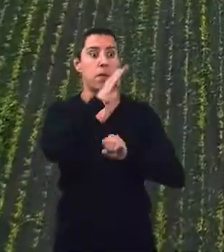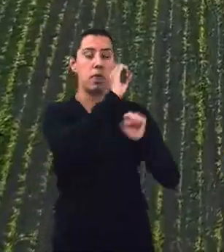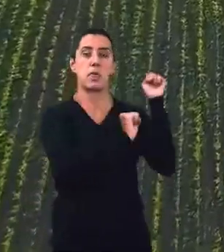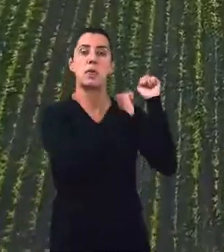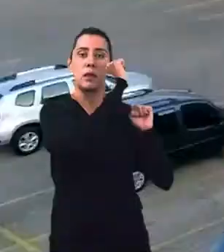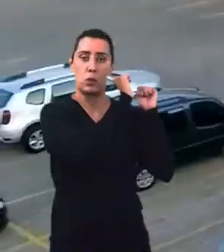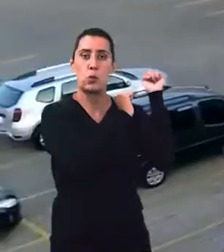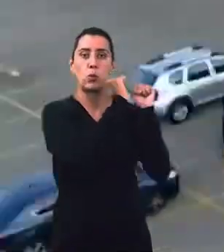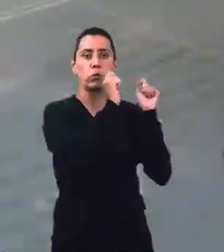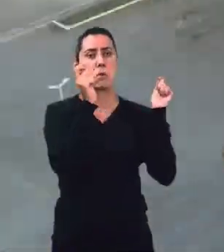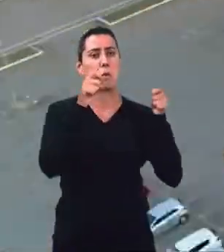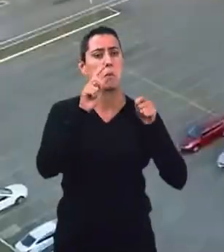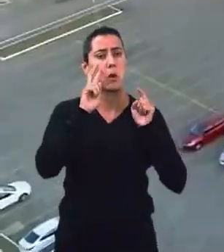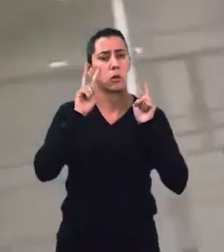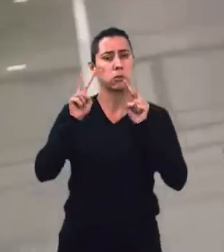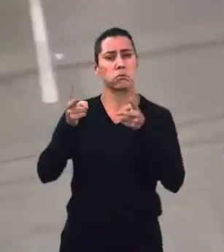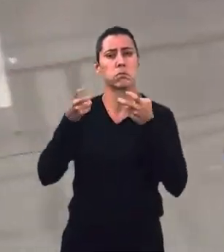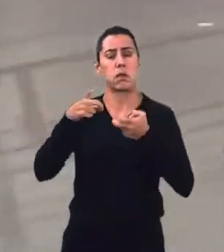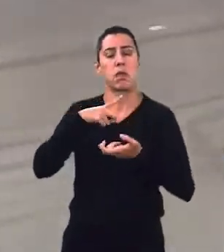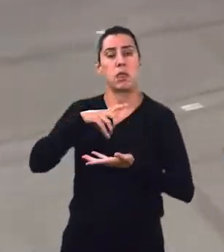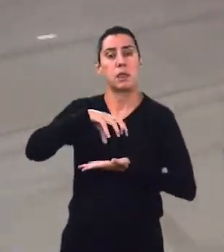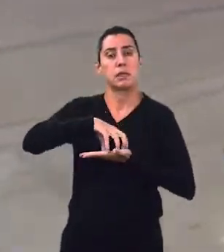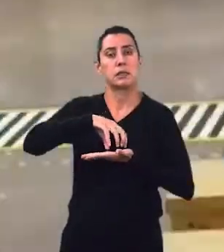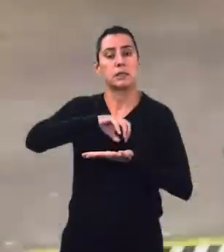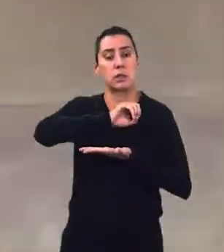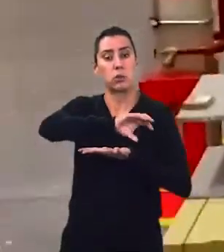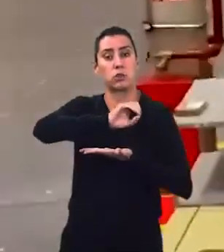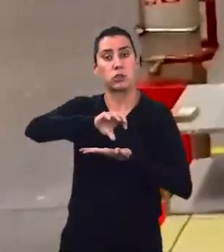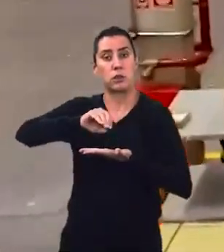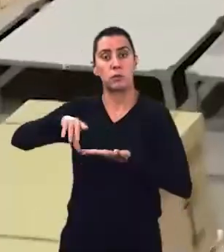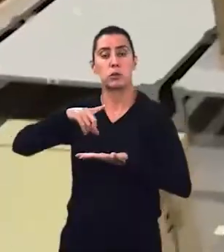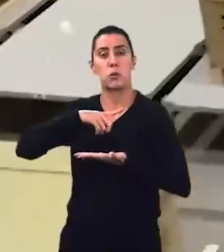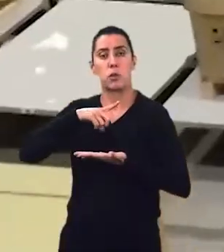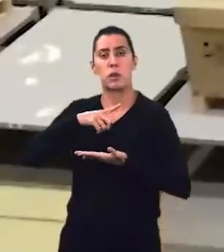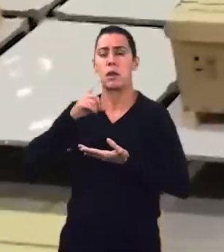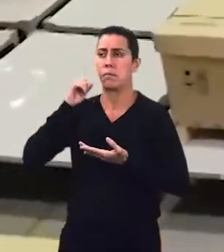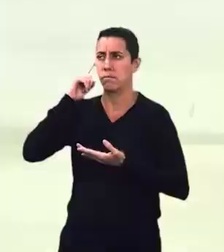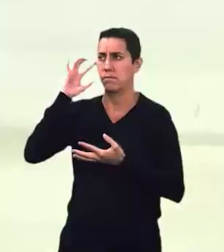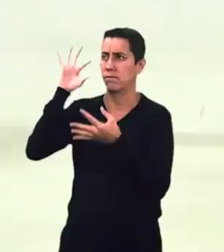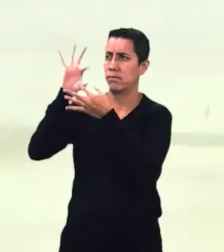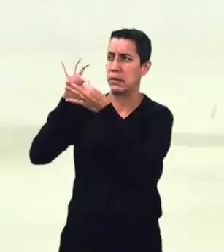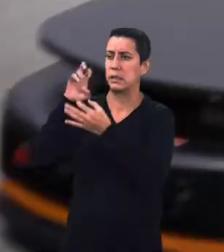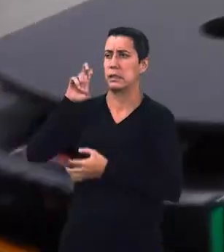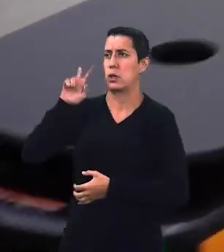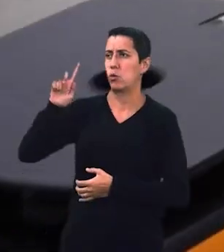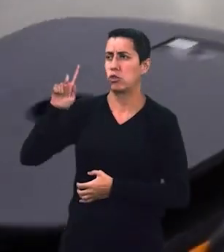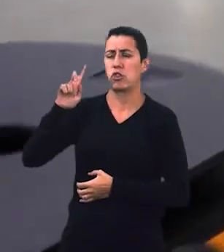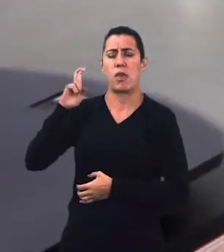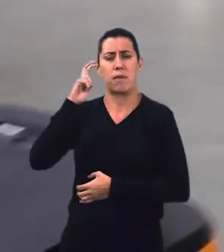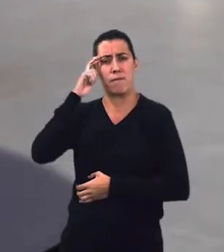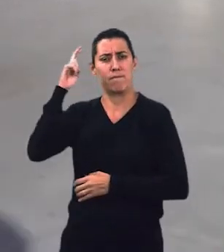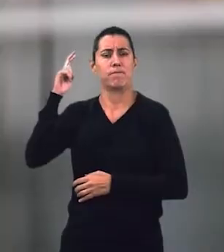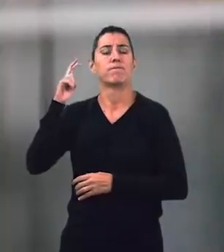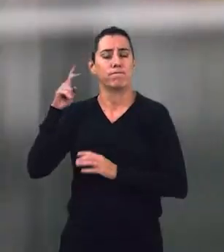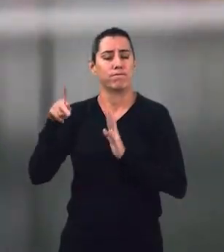ser visto em nosso centro de distribuição, um armazém inteligente com conexão 5G, pioneiro na América Latina.